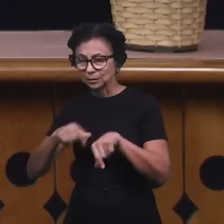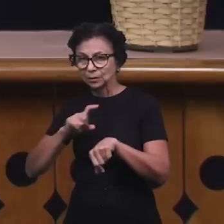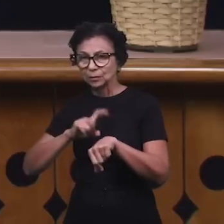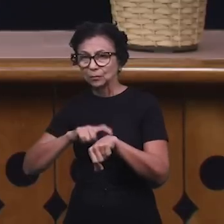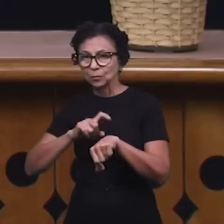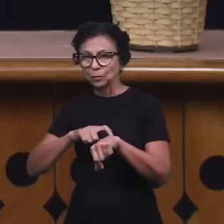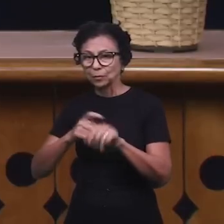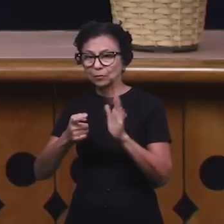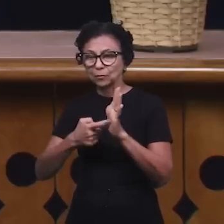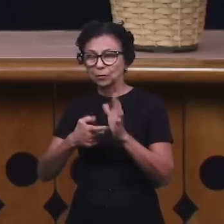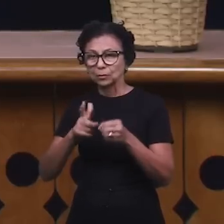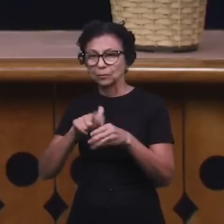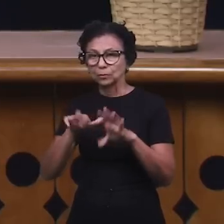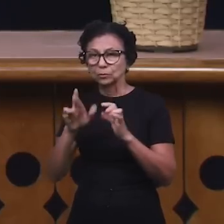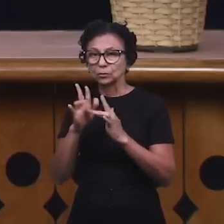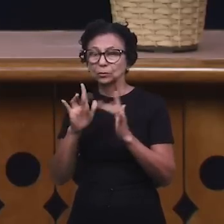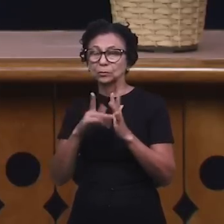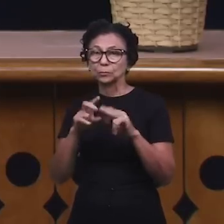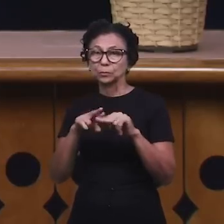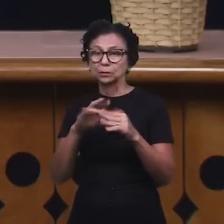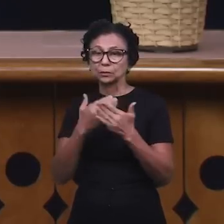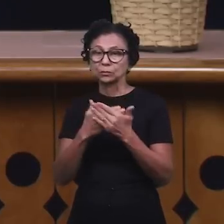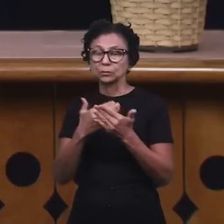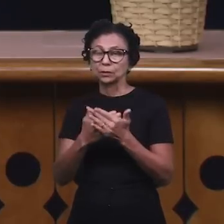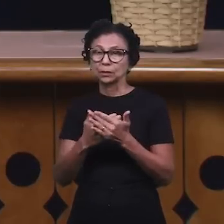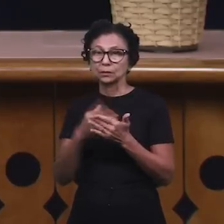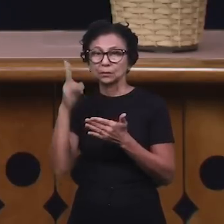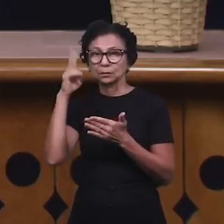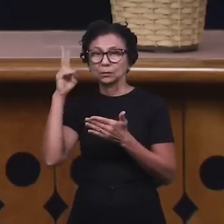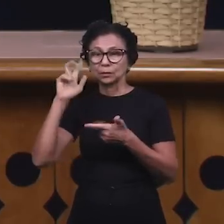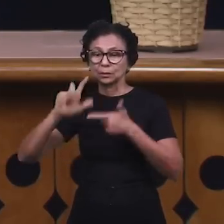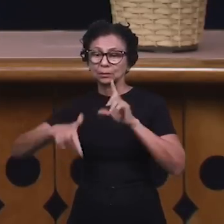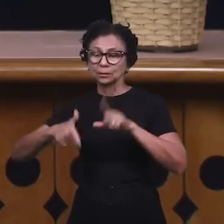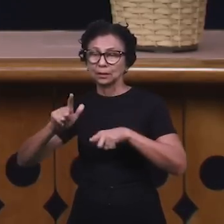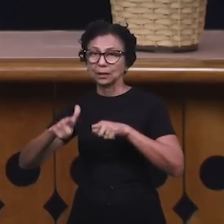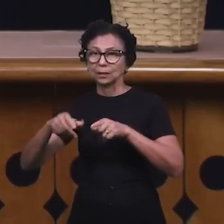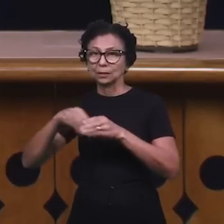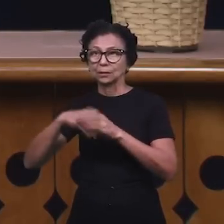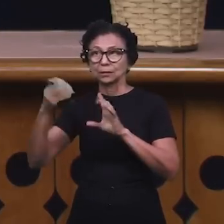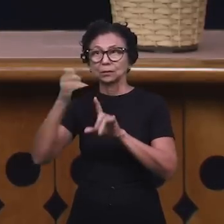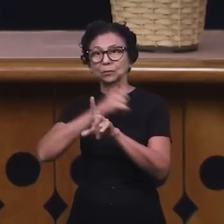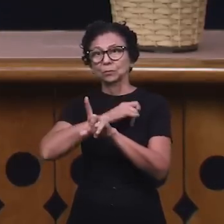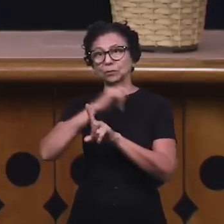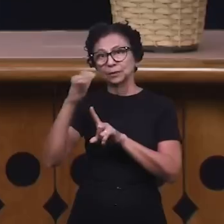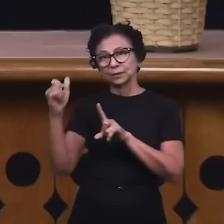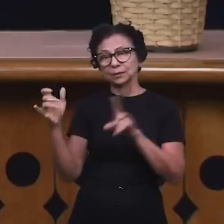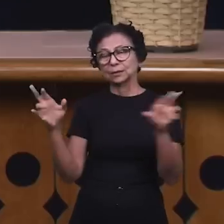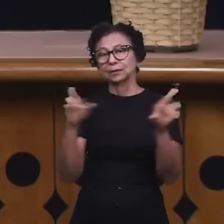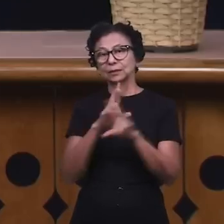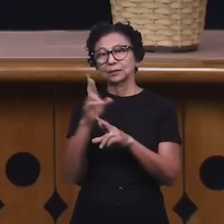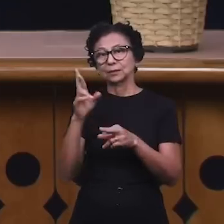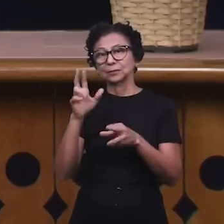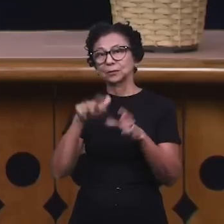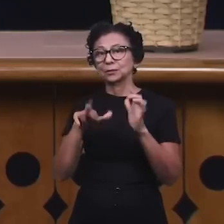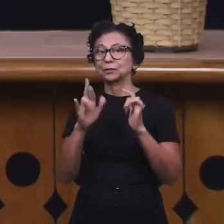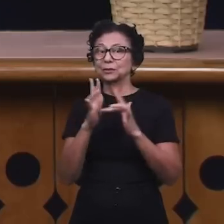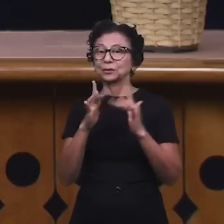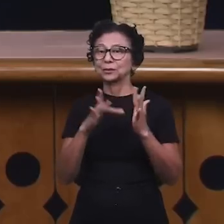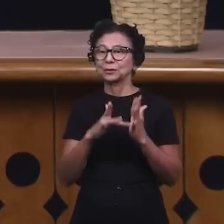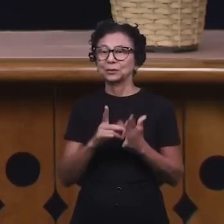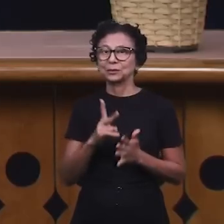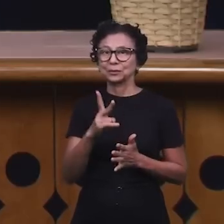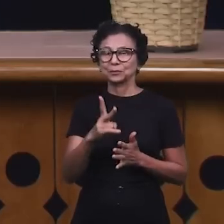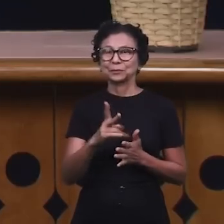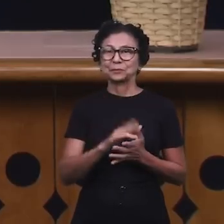profético. Por isso que estudamos Israel. Porque Israel tem profecias que dizem respeito à volta de Jesus.